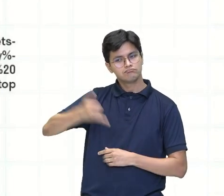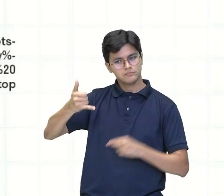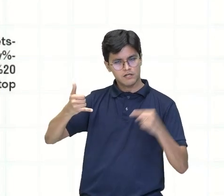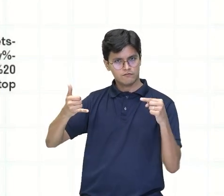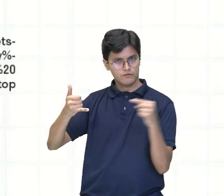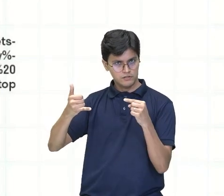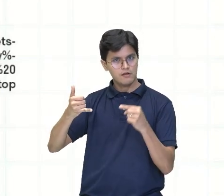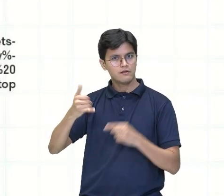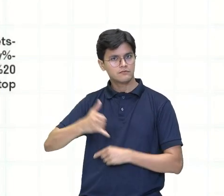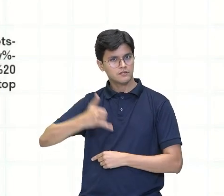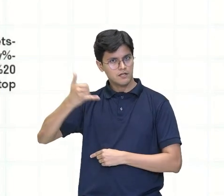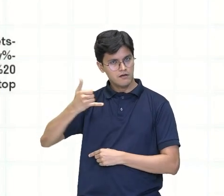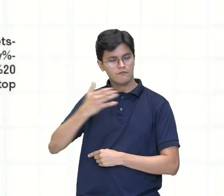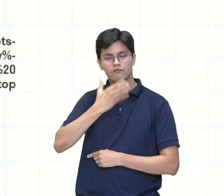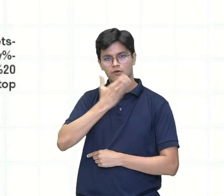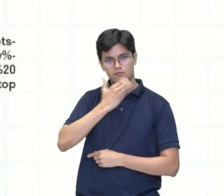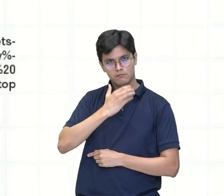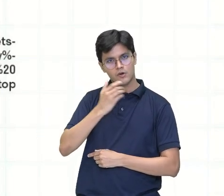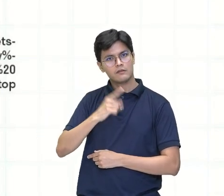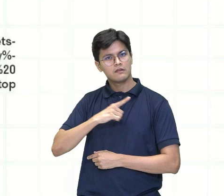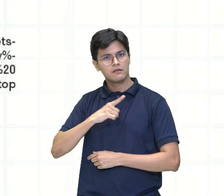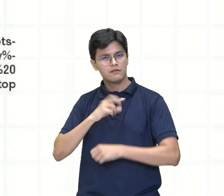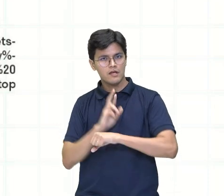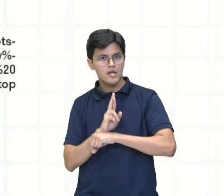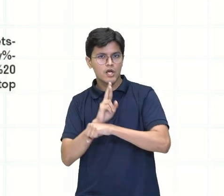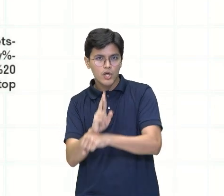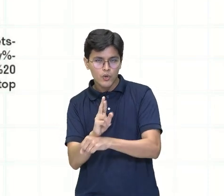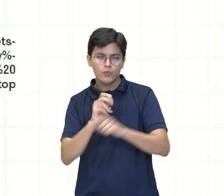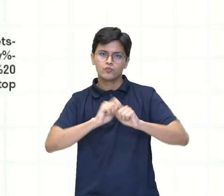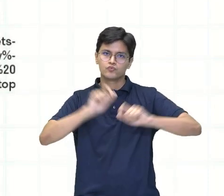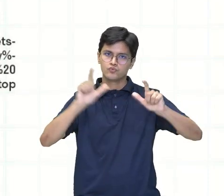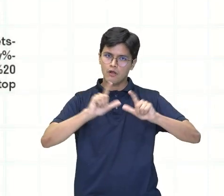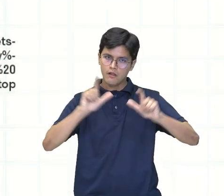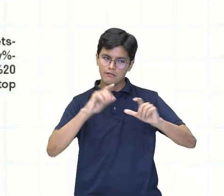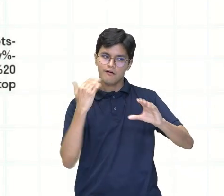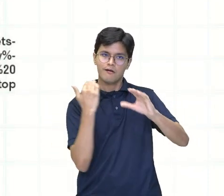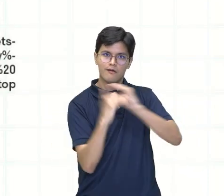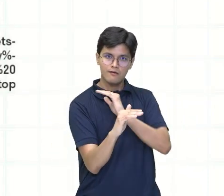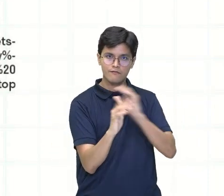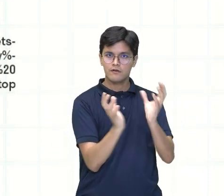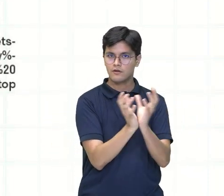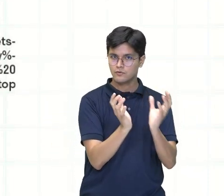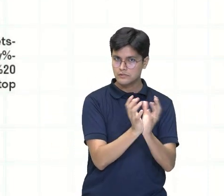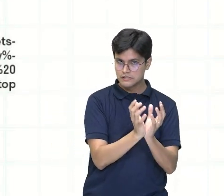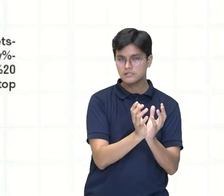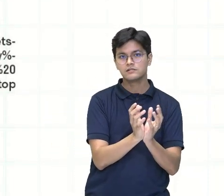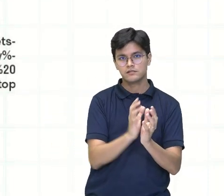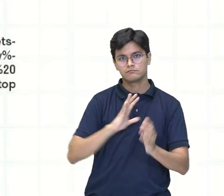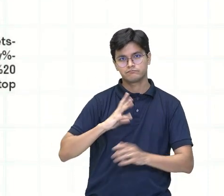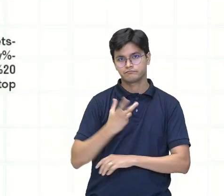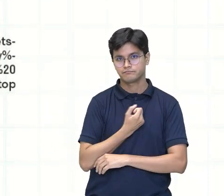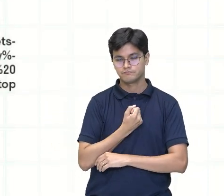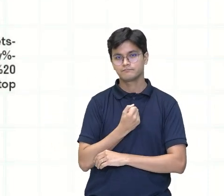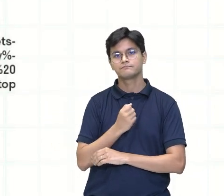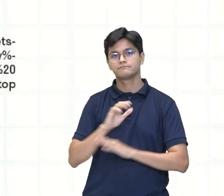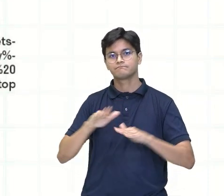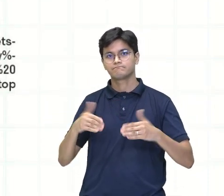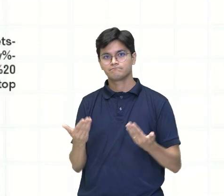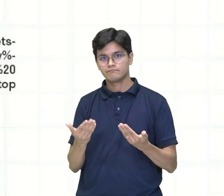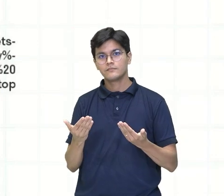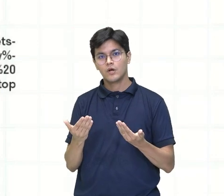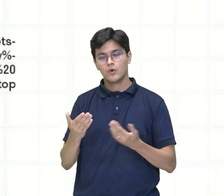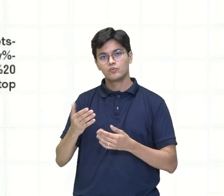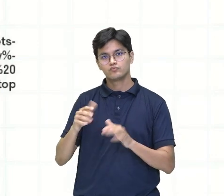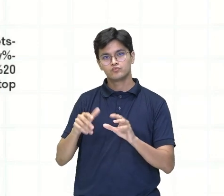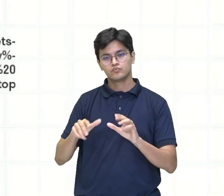carro, ele tem aquela sensibilidade, o carro não, o telefone tem a sensibilidade, né, de perceber que há um acidente, houve um problema,